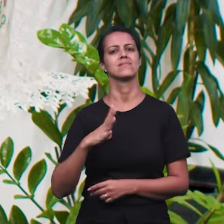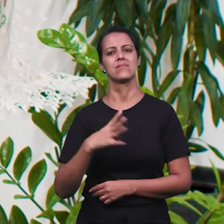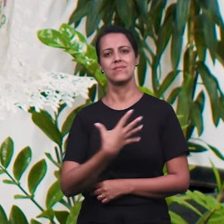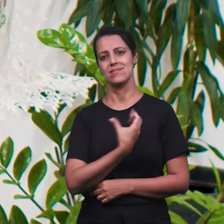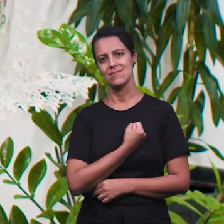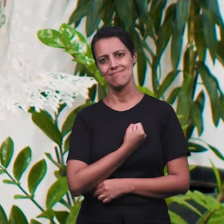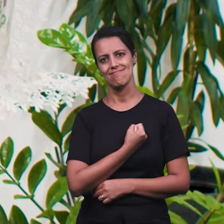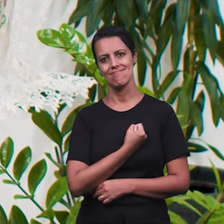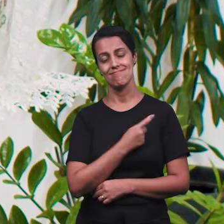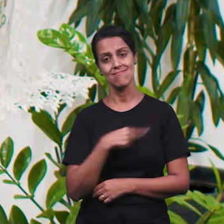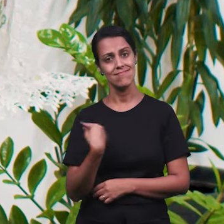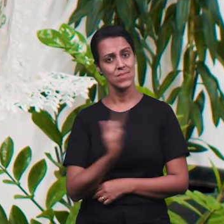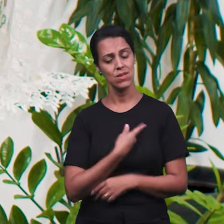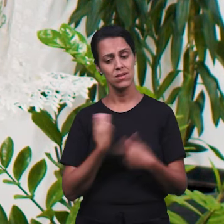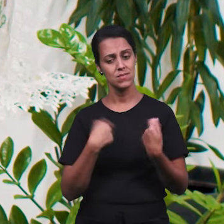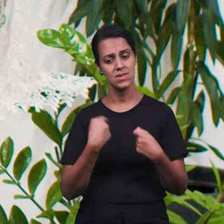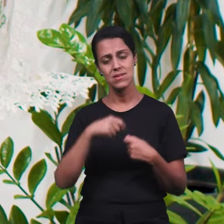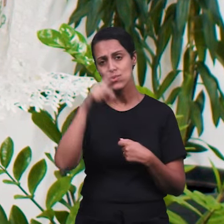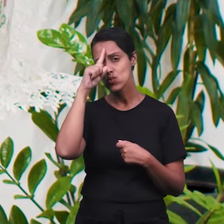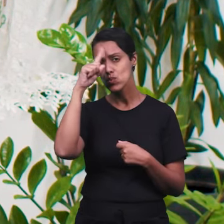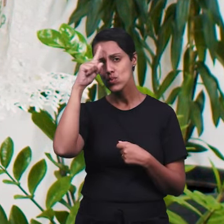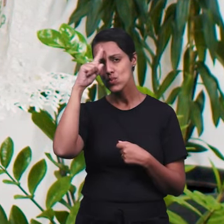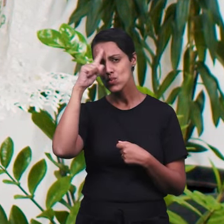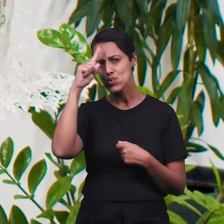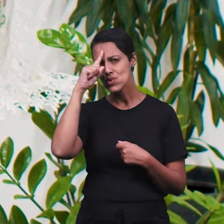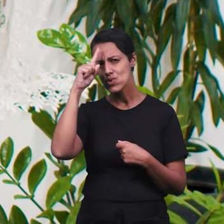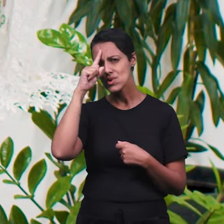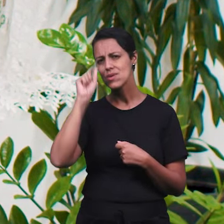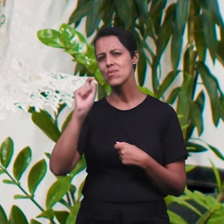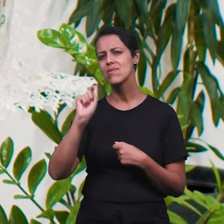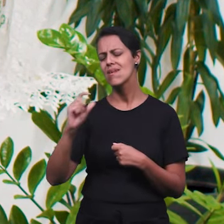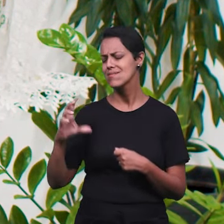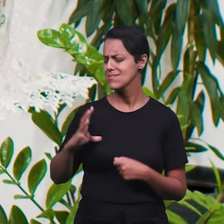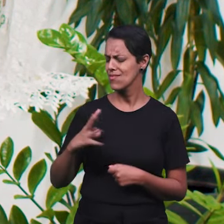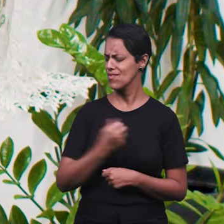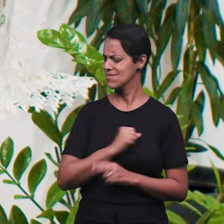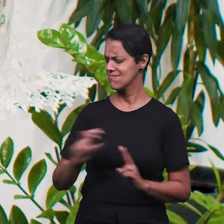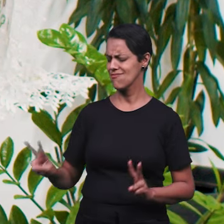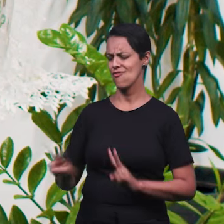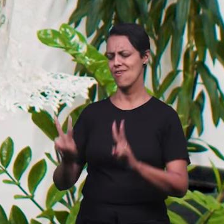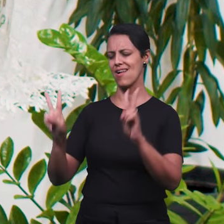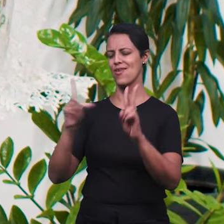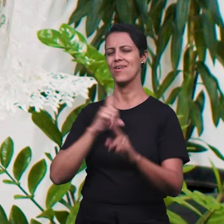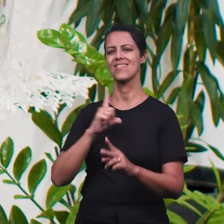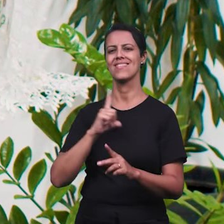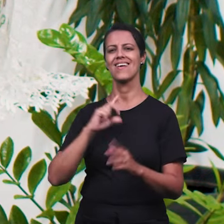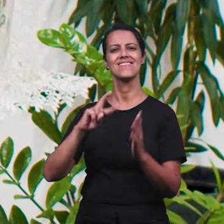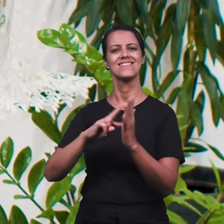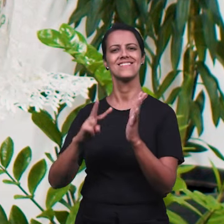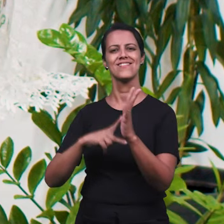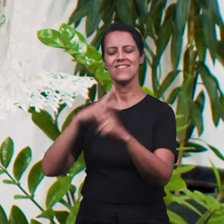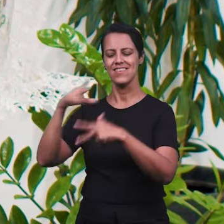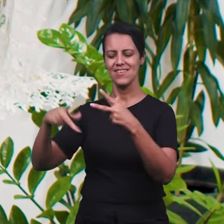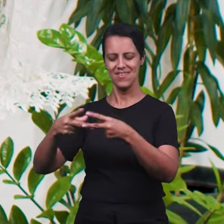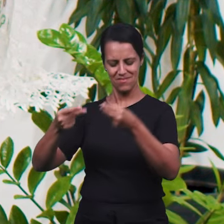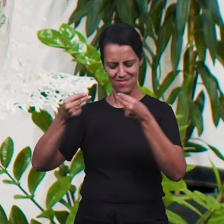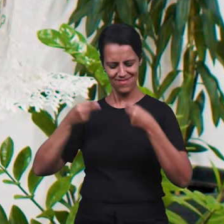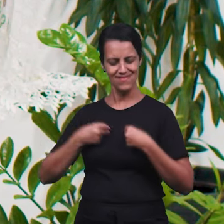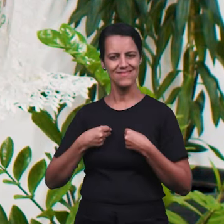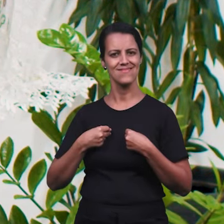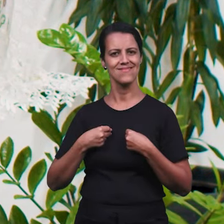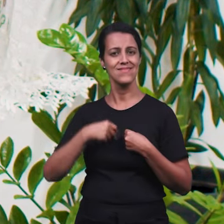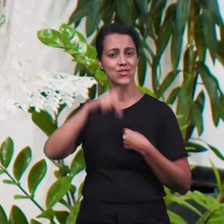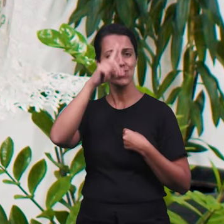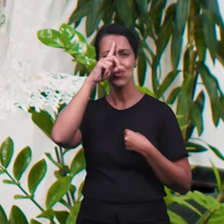todos os dias nós possamos valorizar a salvação do Senhor porque isso é um presente para as nossas vidas que todos os dias possamos sentir esse